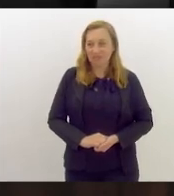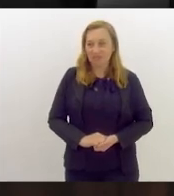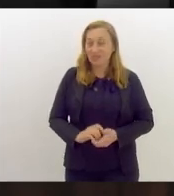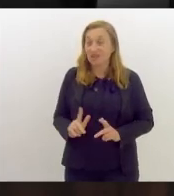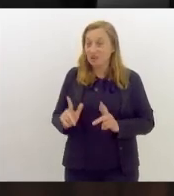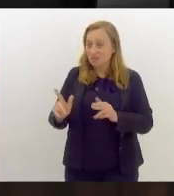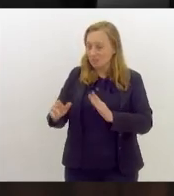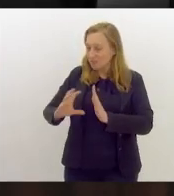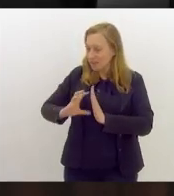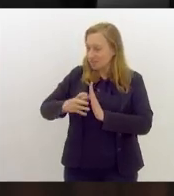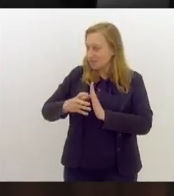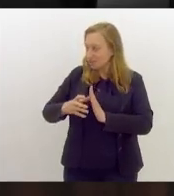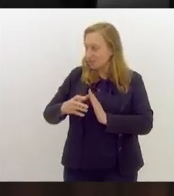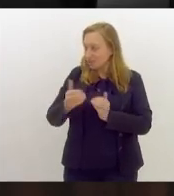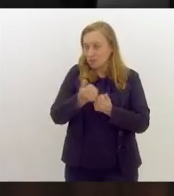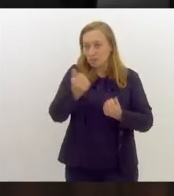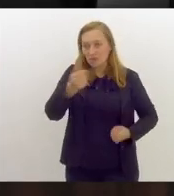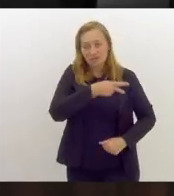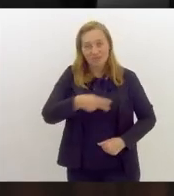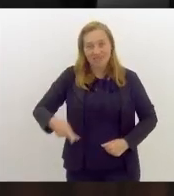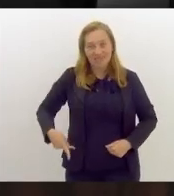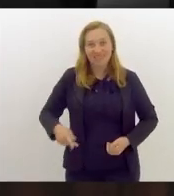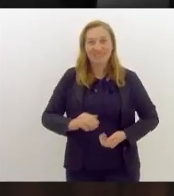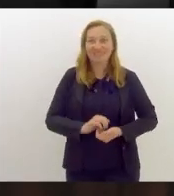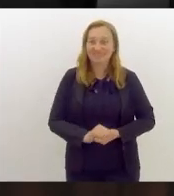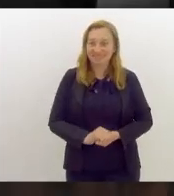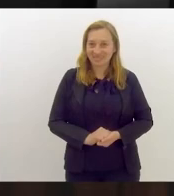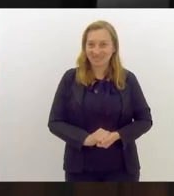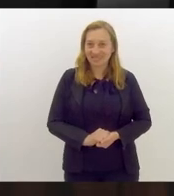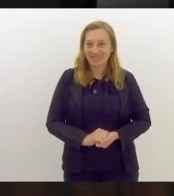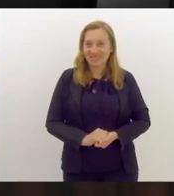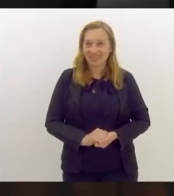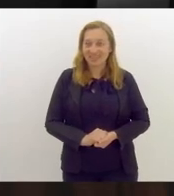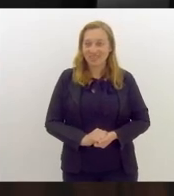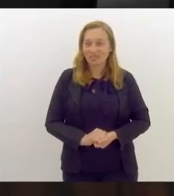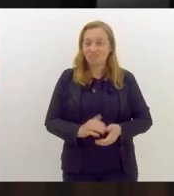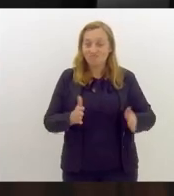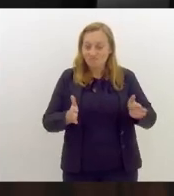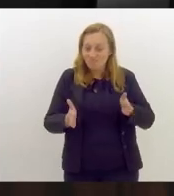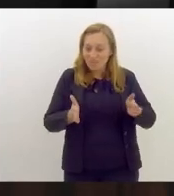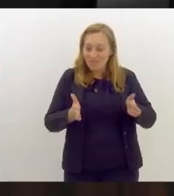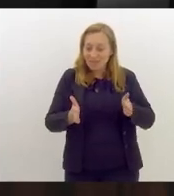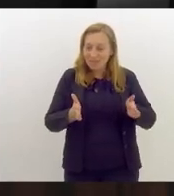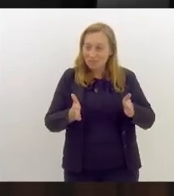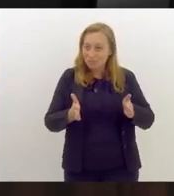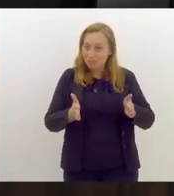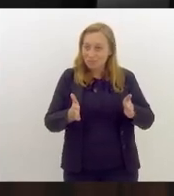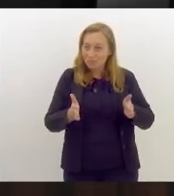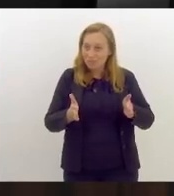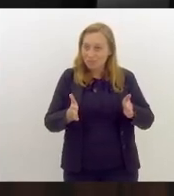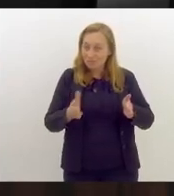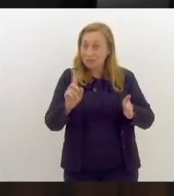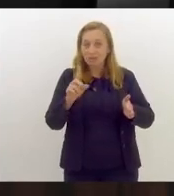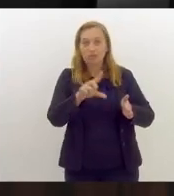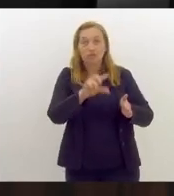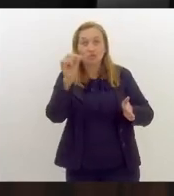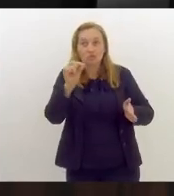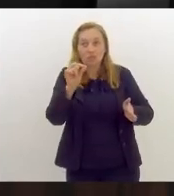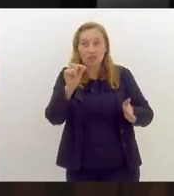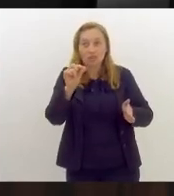partido do vice-presidente e Dino período que ele ainda não tinha sido escolhido